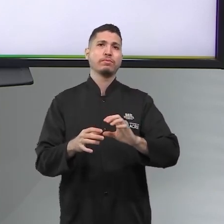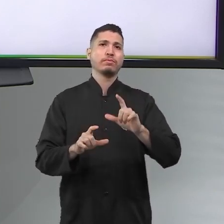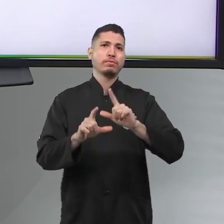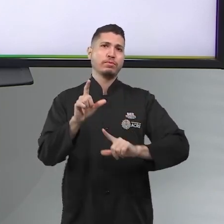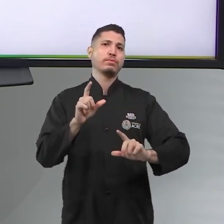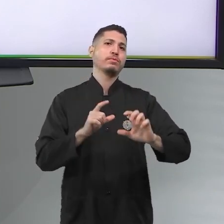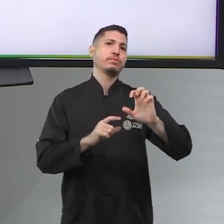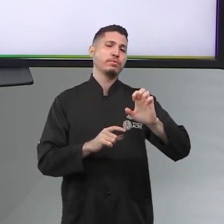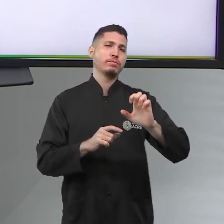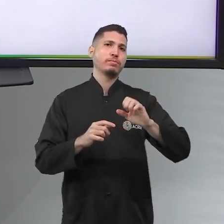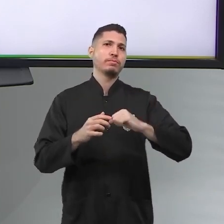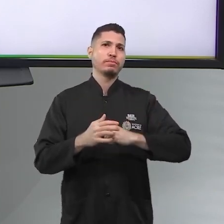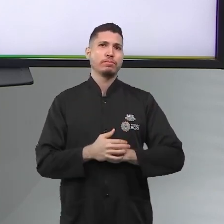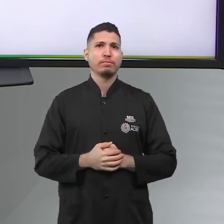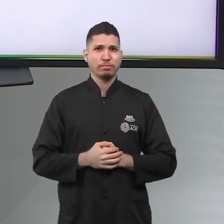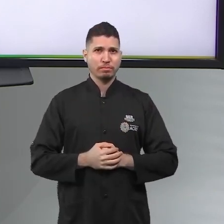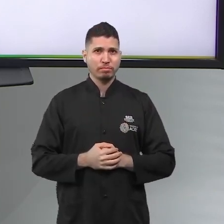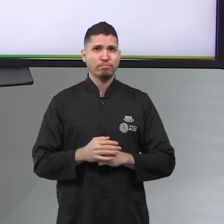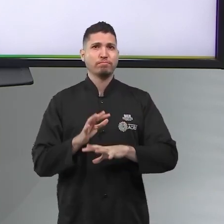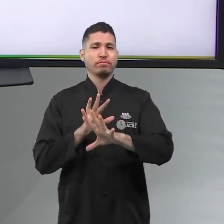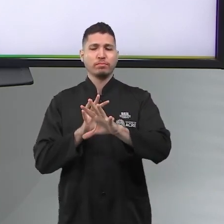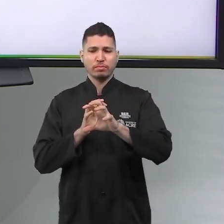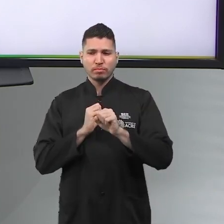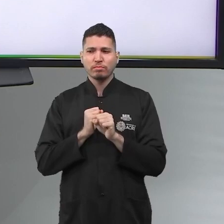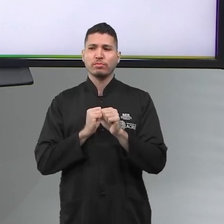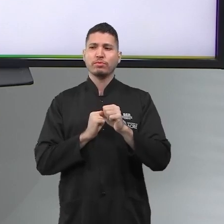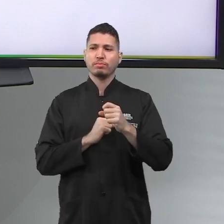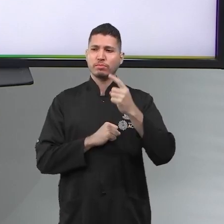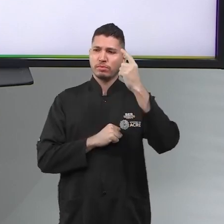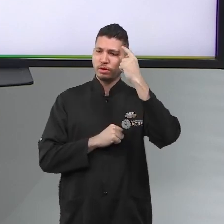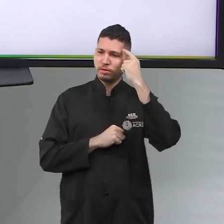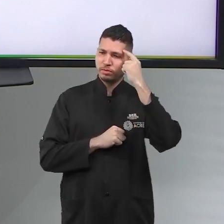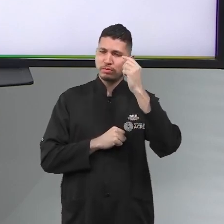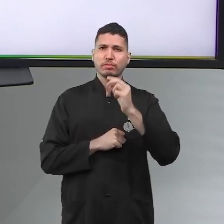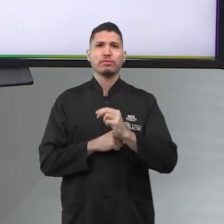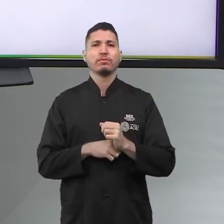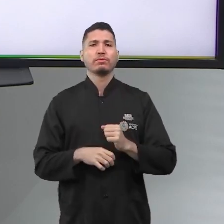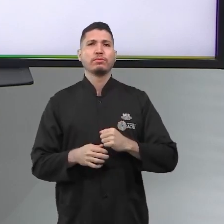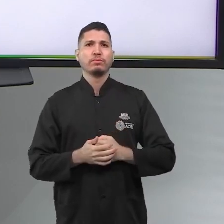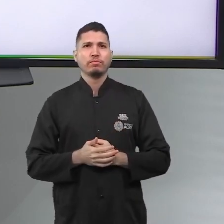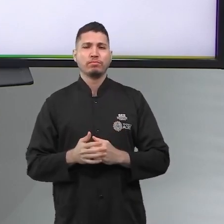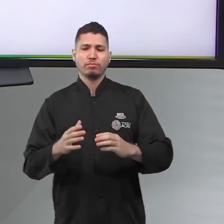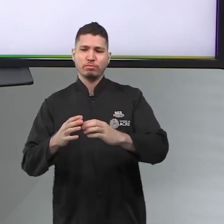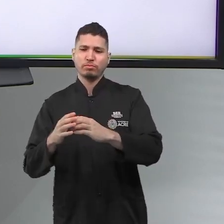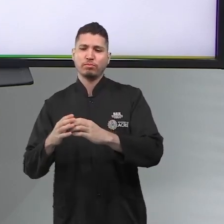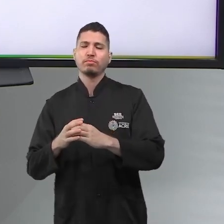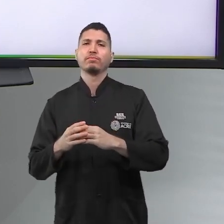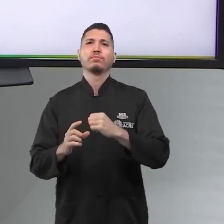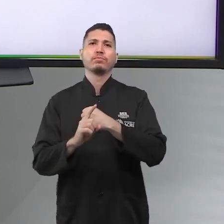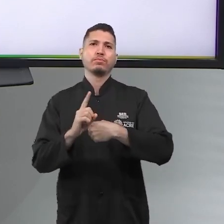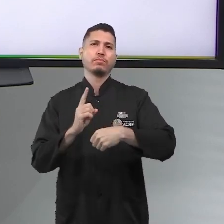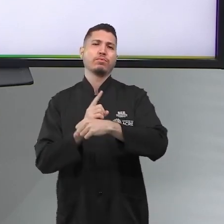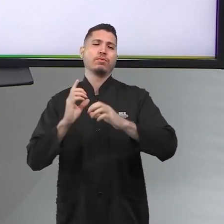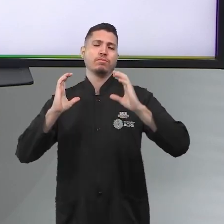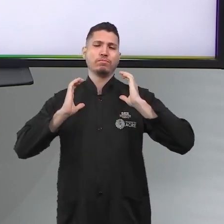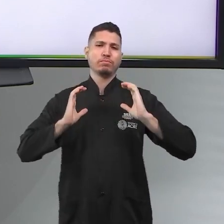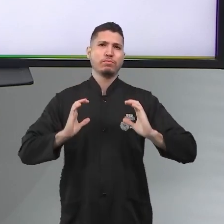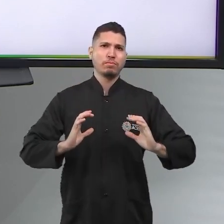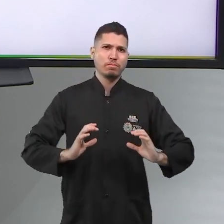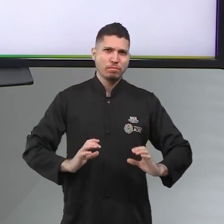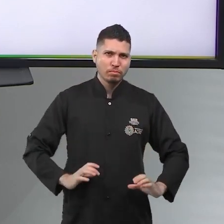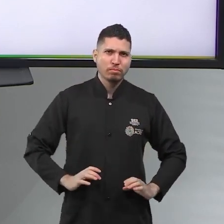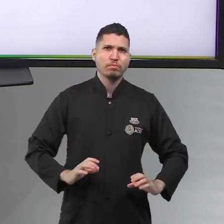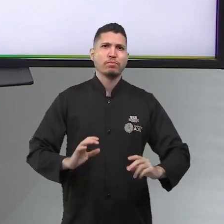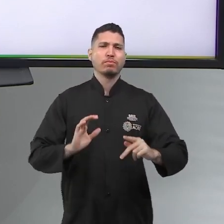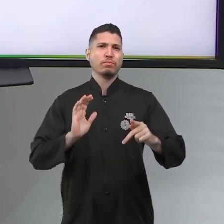a absorção da forma de agir, da forma de pensar, da forma de se comportar que é